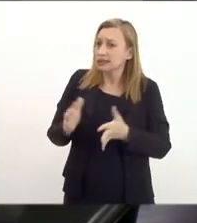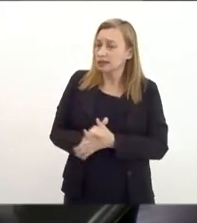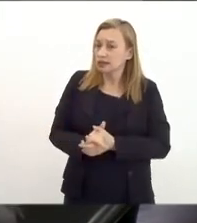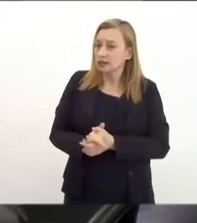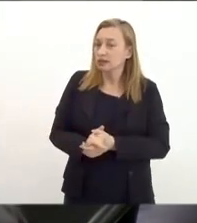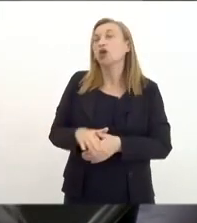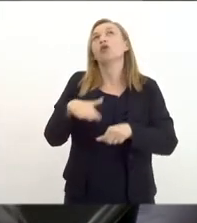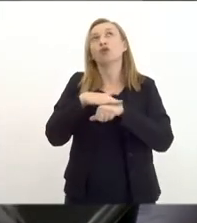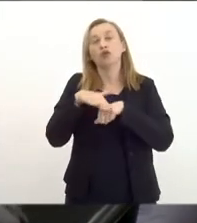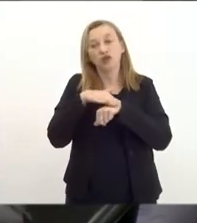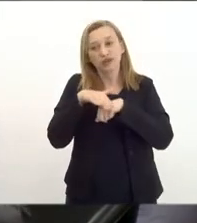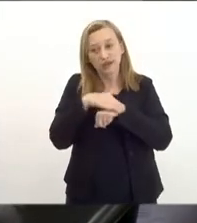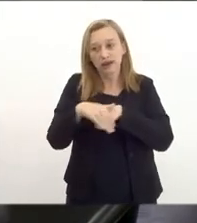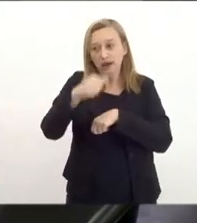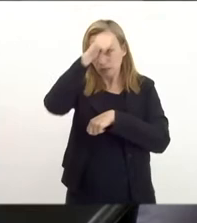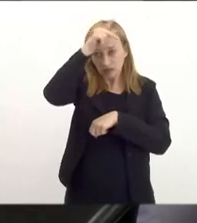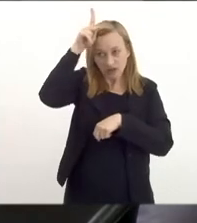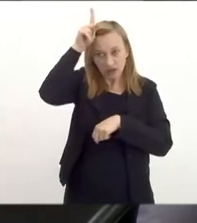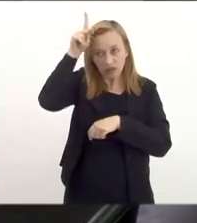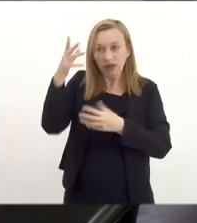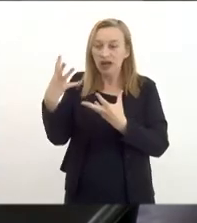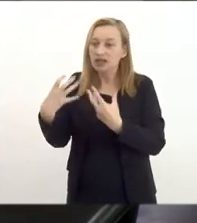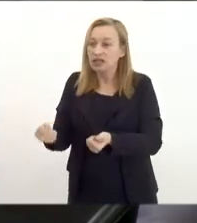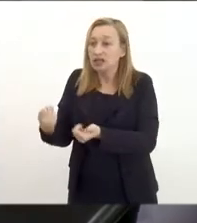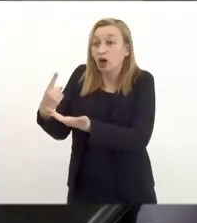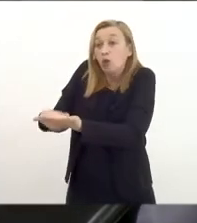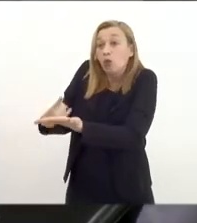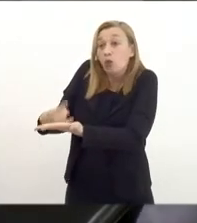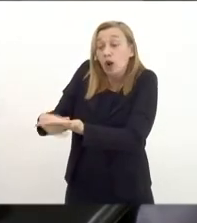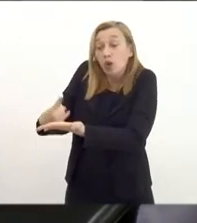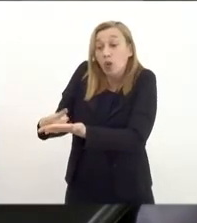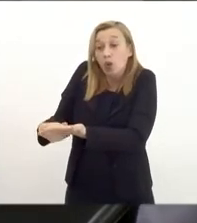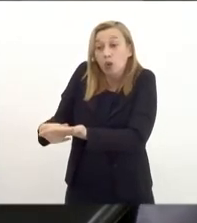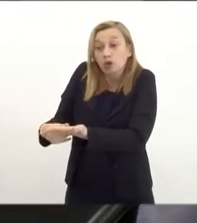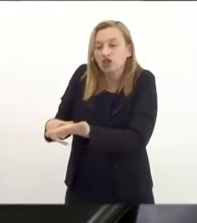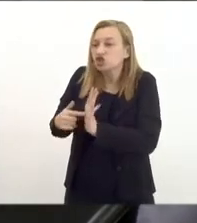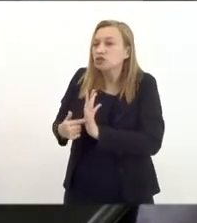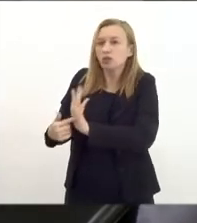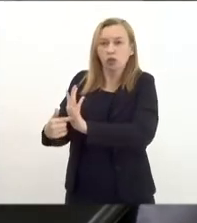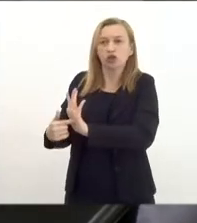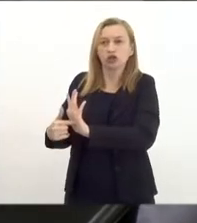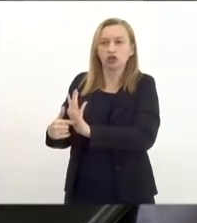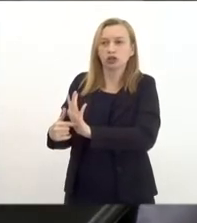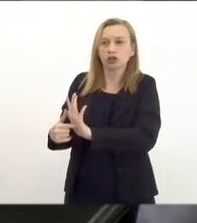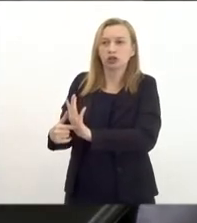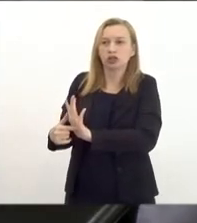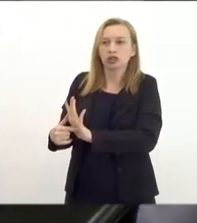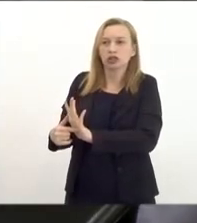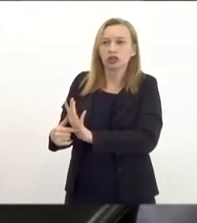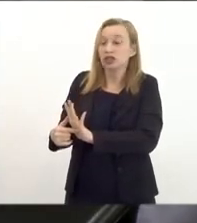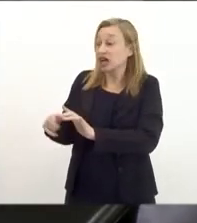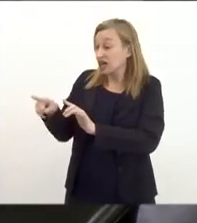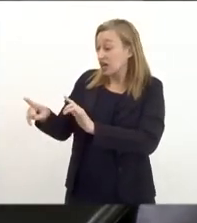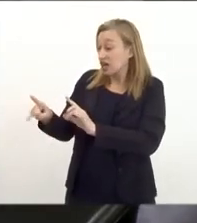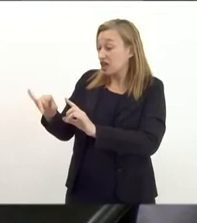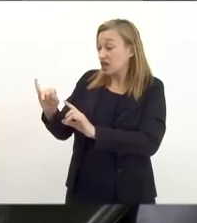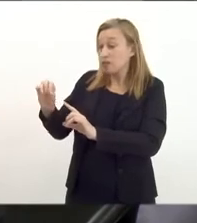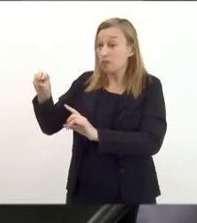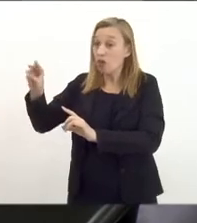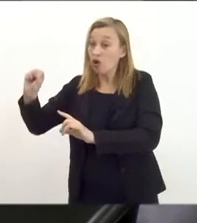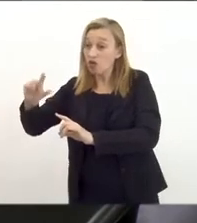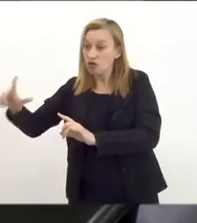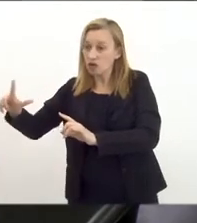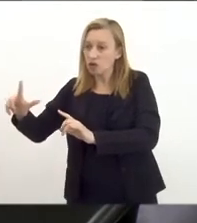gente tem que conversar com a Prefeitura do Município para aceitar um acordo aí a gente mostra é aquele móvel para